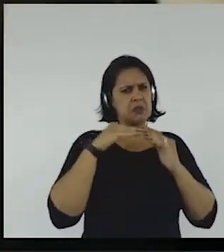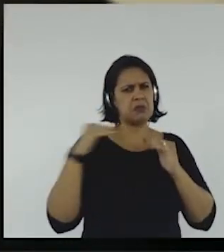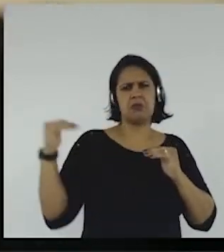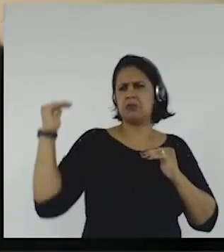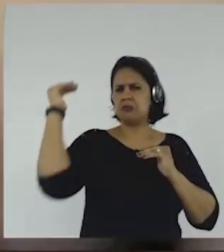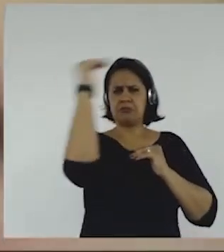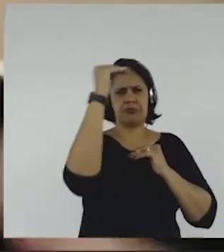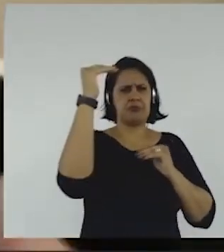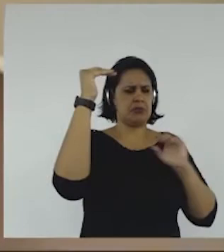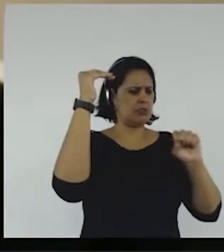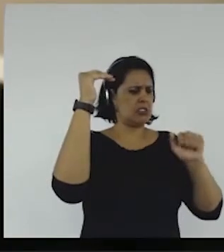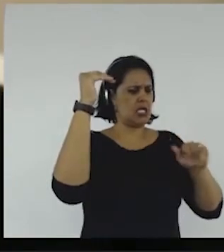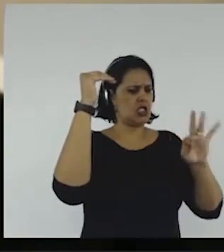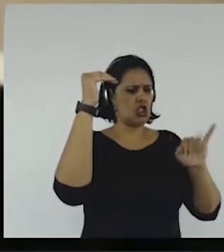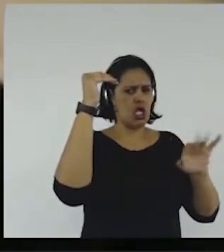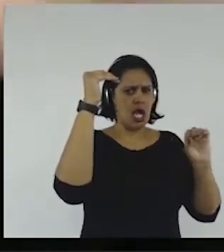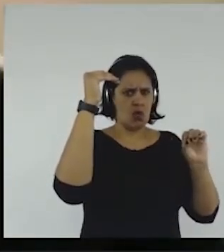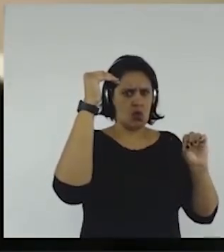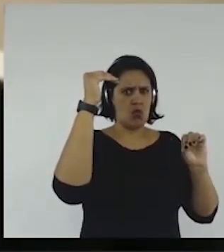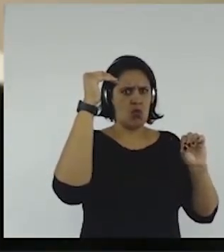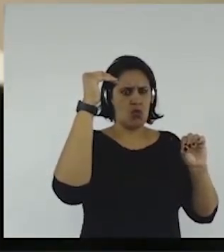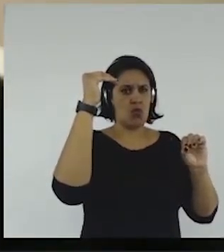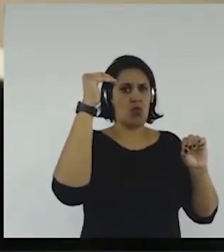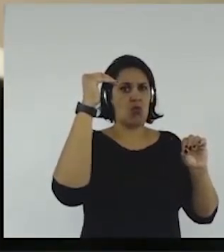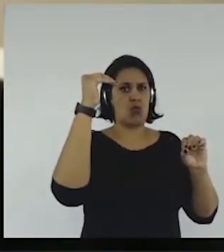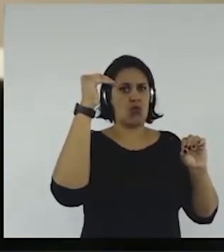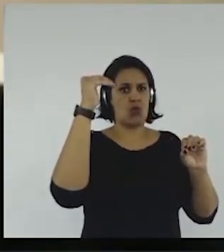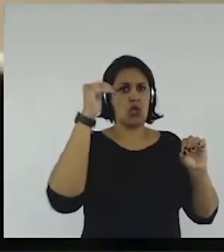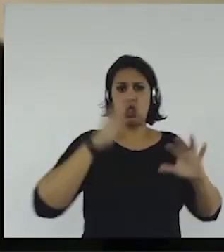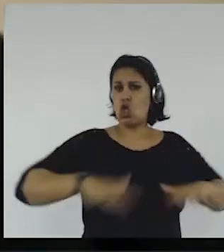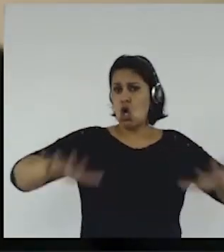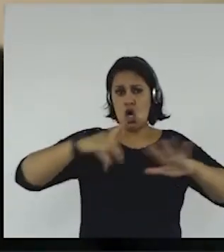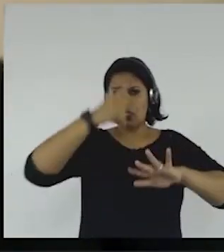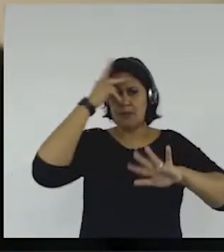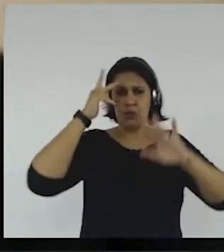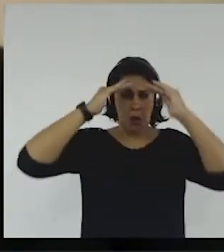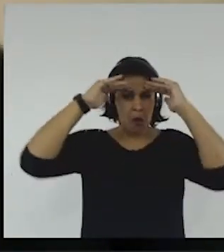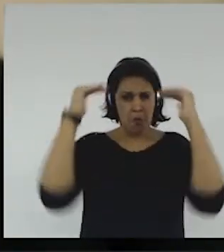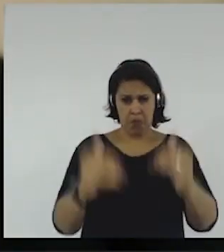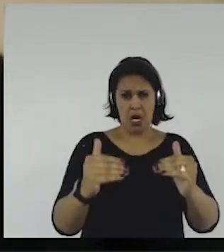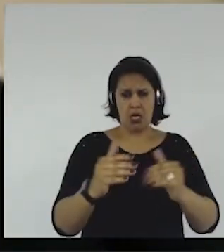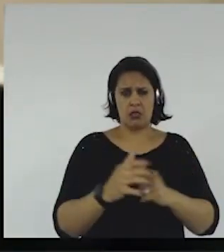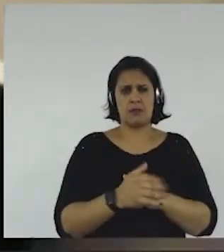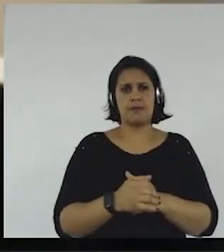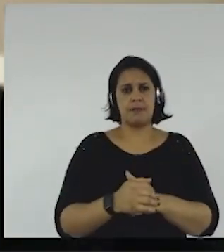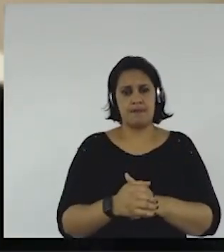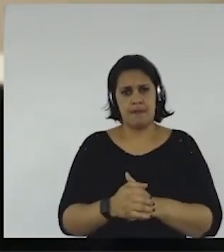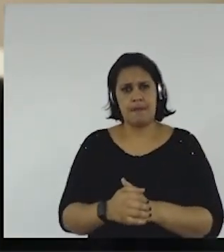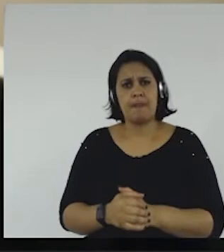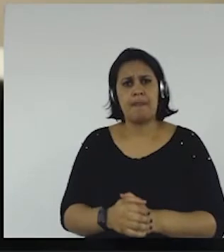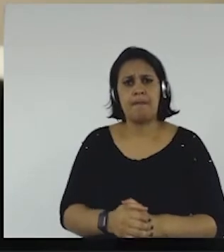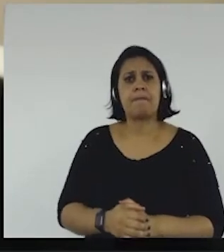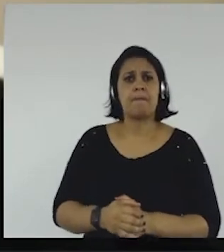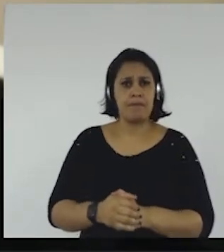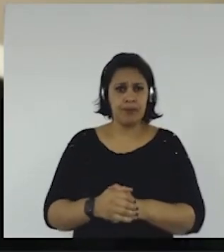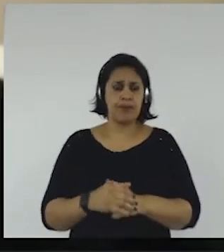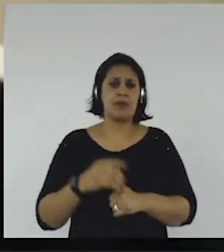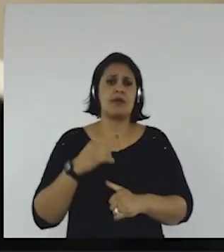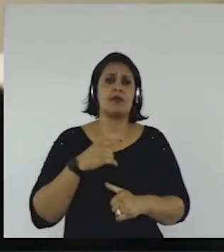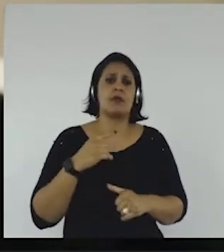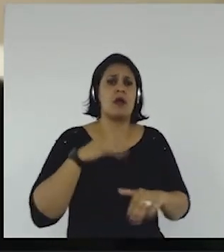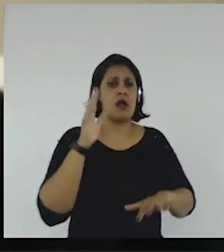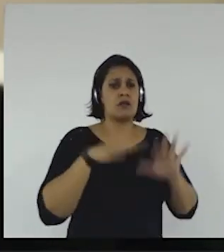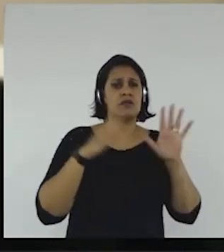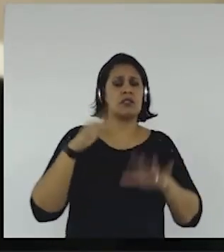mal. Esquerda e direita abençoavam Santiago Dantas como se fosse o gênio. A ponto dos ingleses, quando ele morreu,